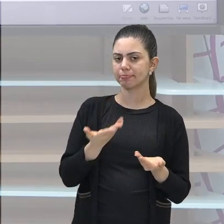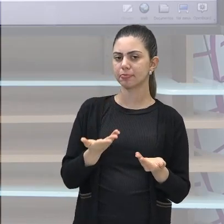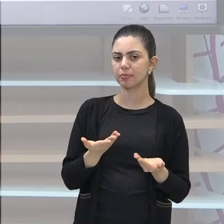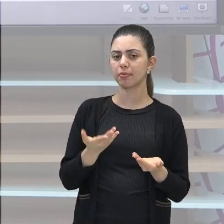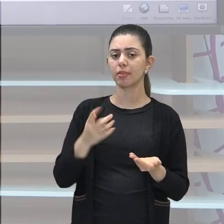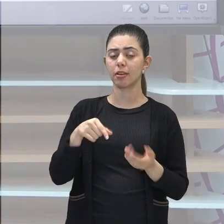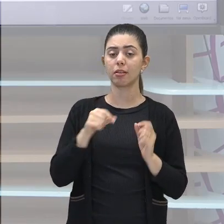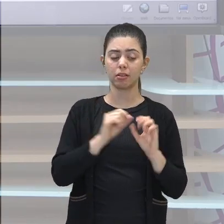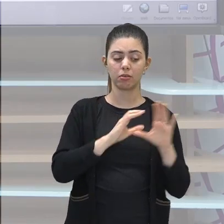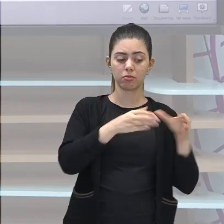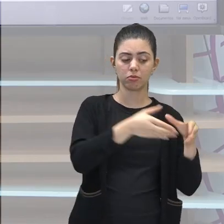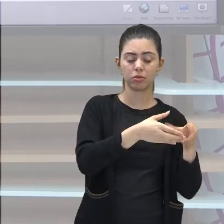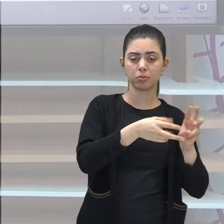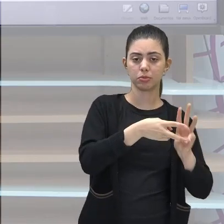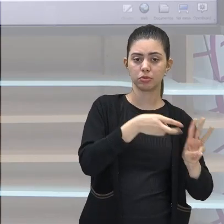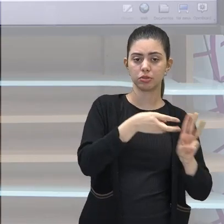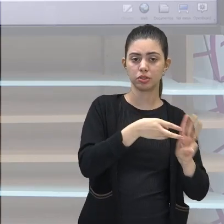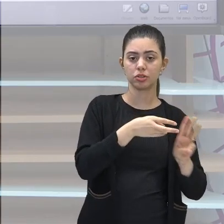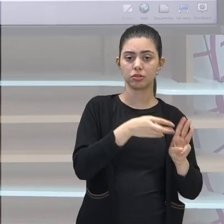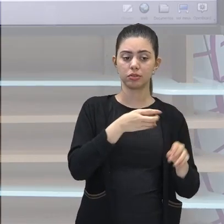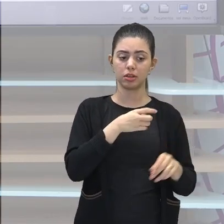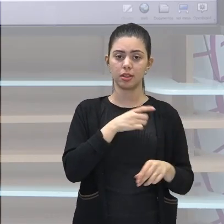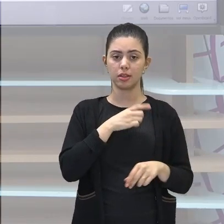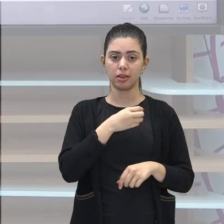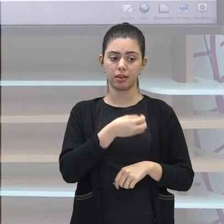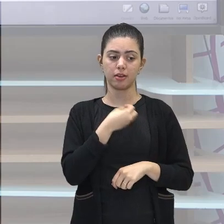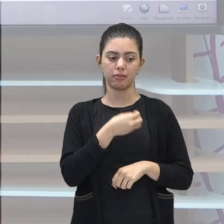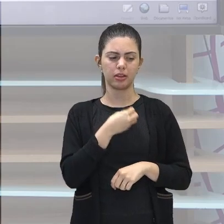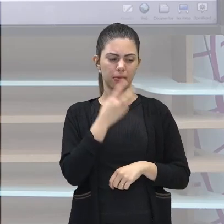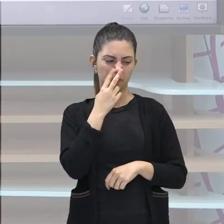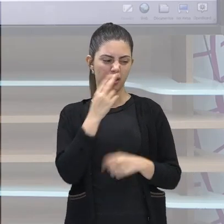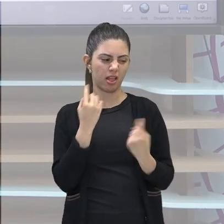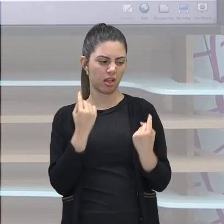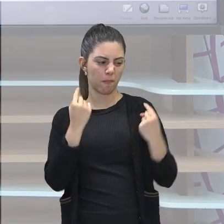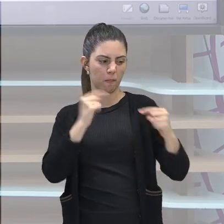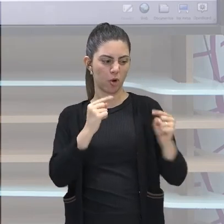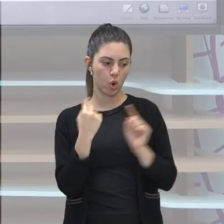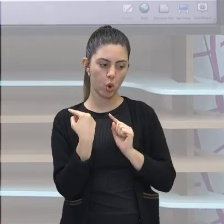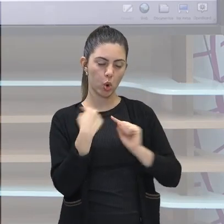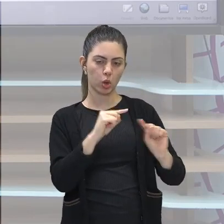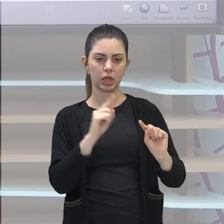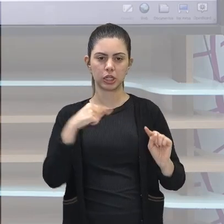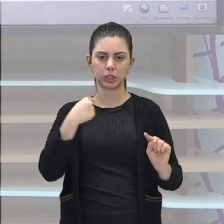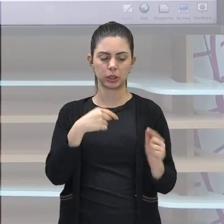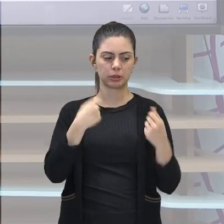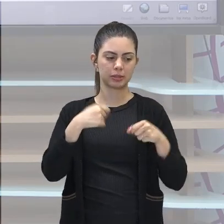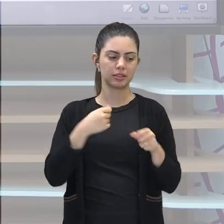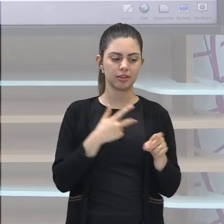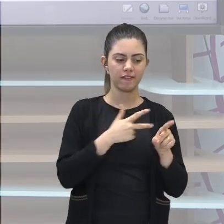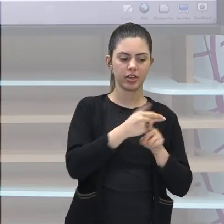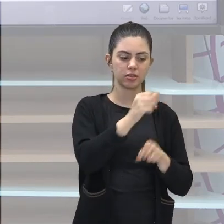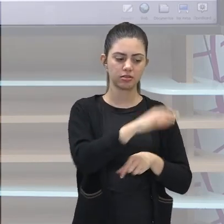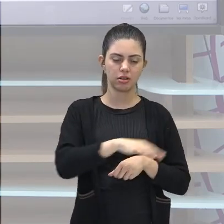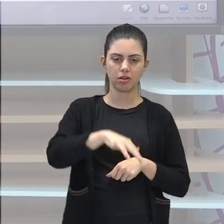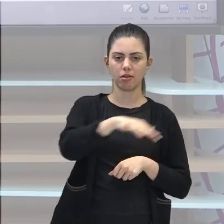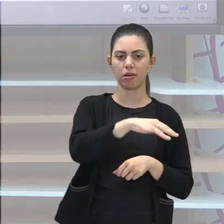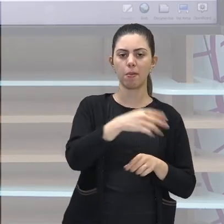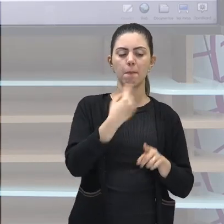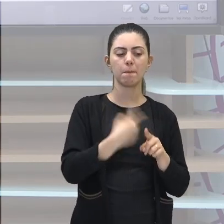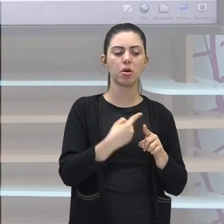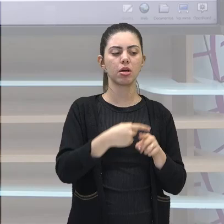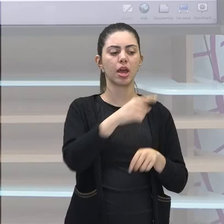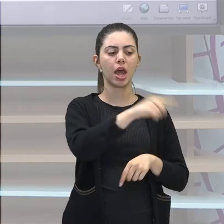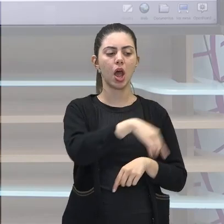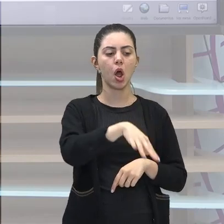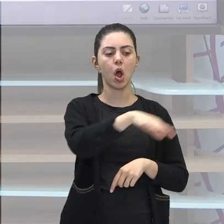os indígenas que vivem lá são nossos inimigos e nós temos que conquistar aquele território porque aquele